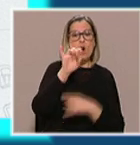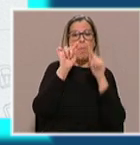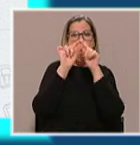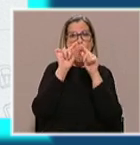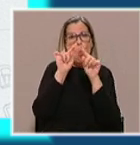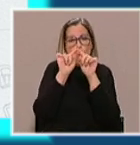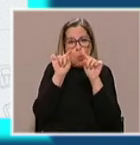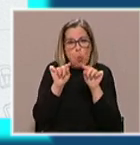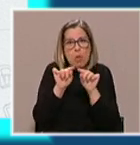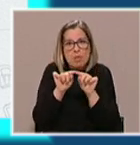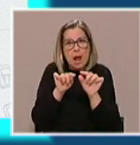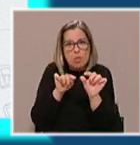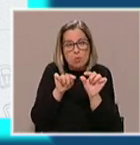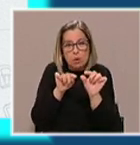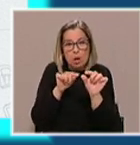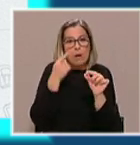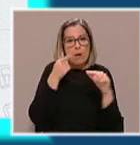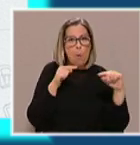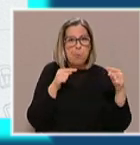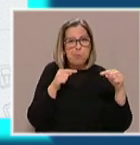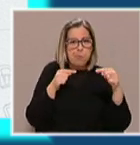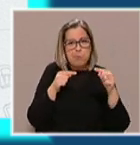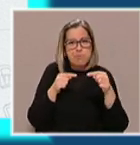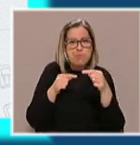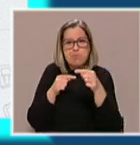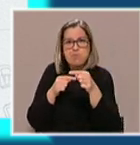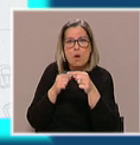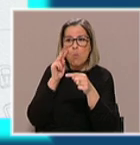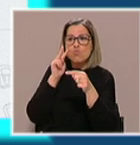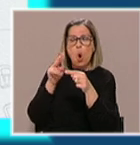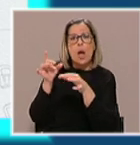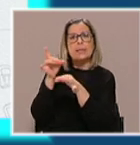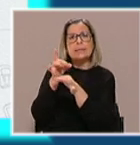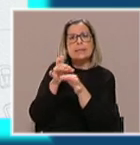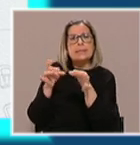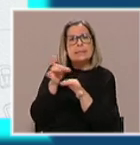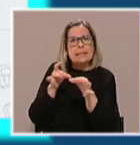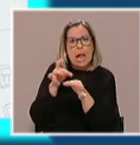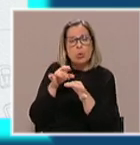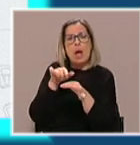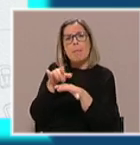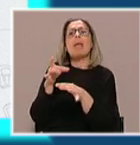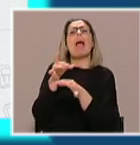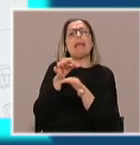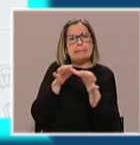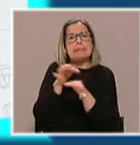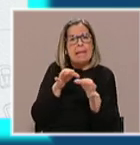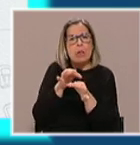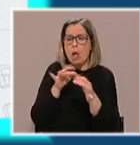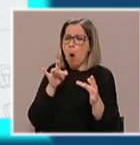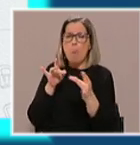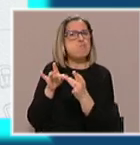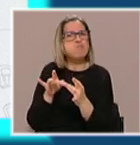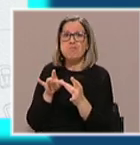célula, não se consegue ligar a ela. Daí estar identificada como célula sem receptor. Avança um